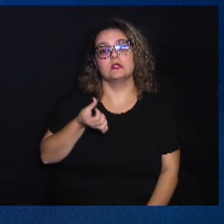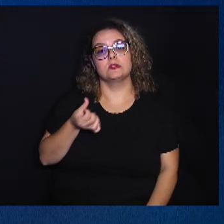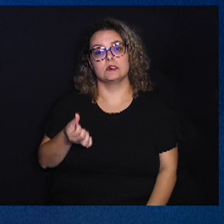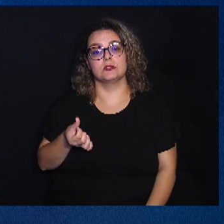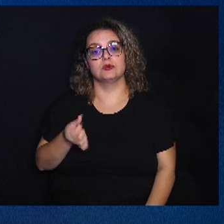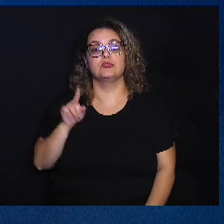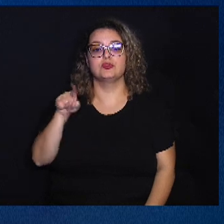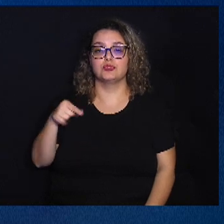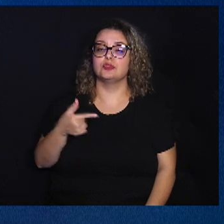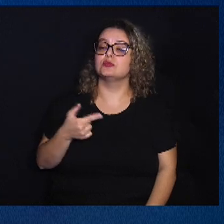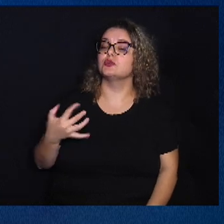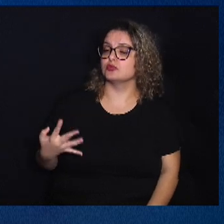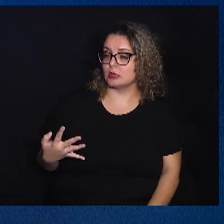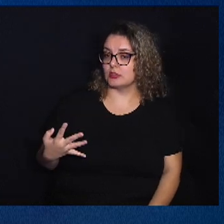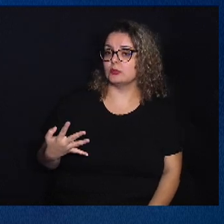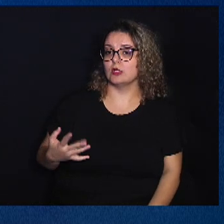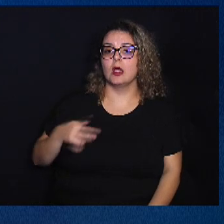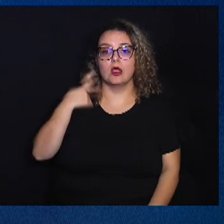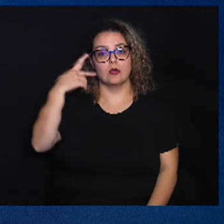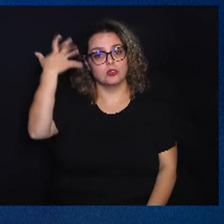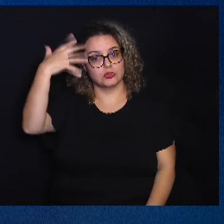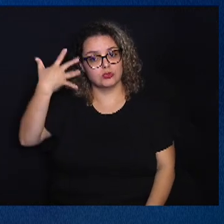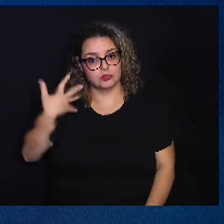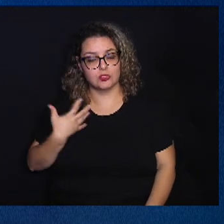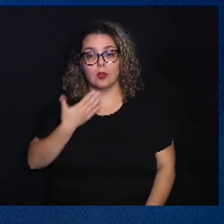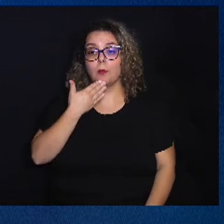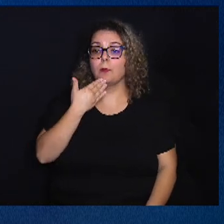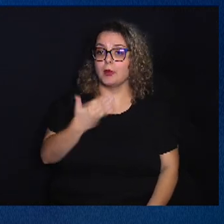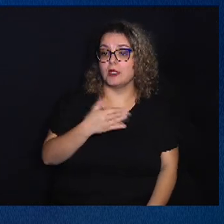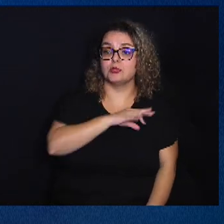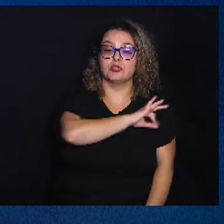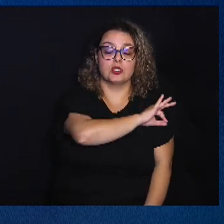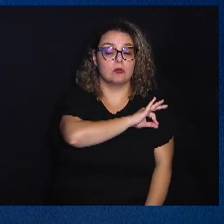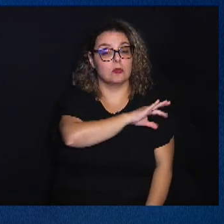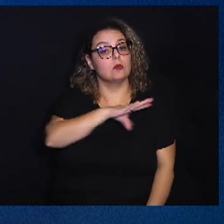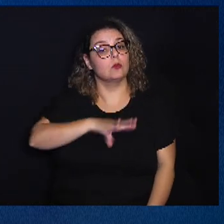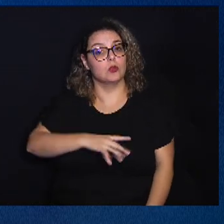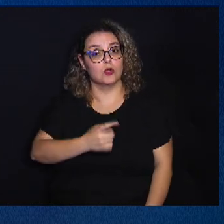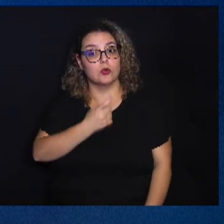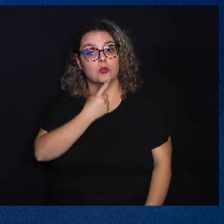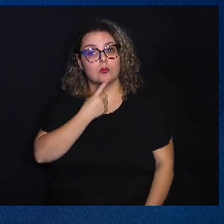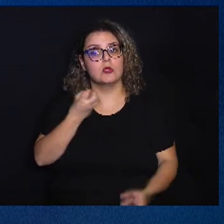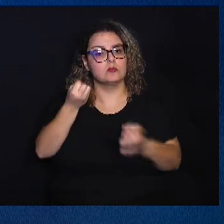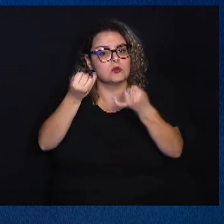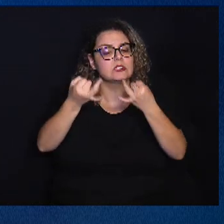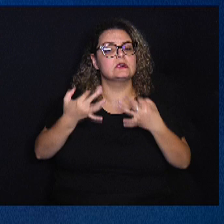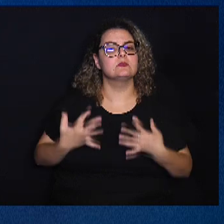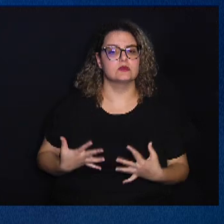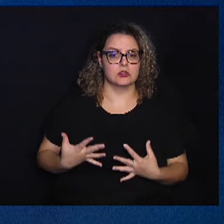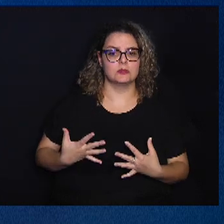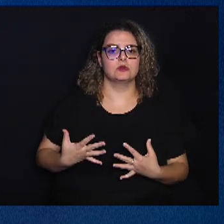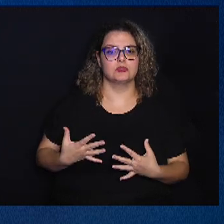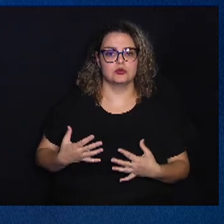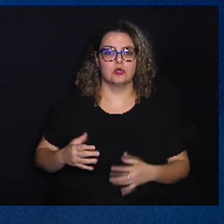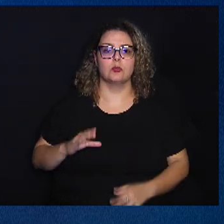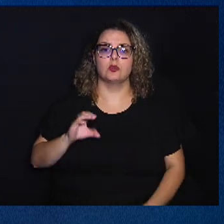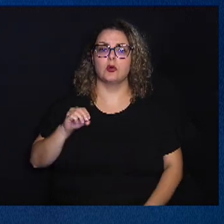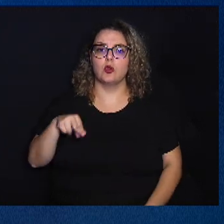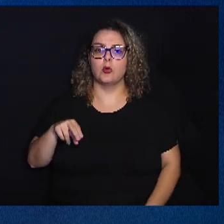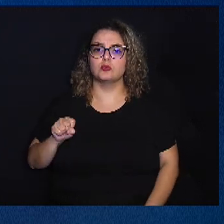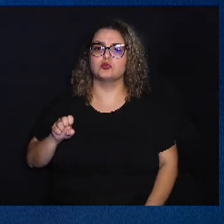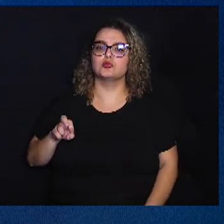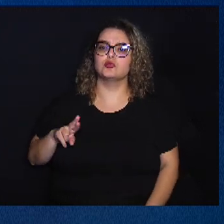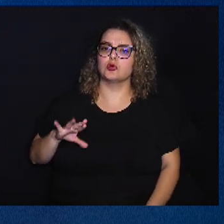1466 de 2024, a vereadora Guida Calisto pede à Prefeitura Municipal esclarecimentos sobre o consórcio para a troca